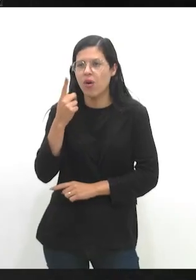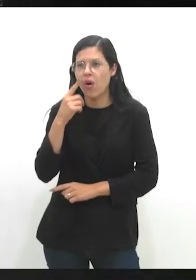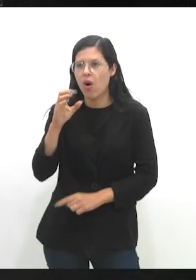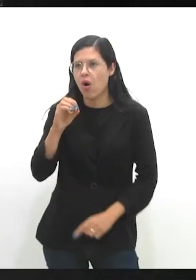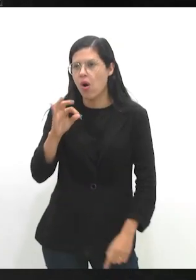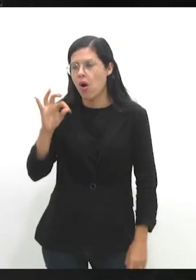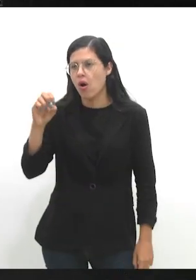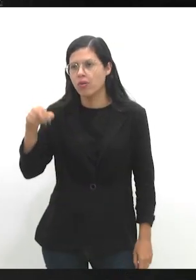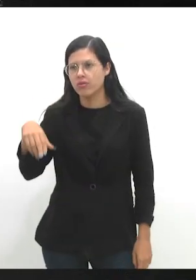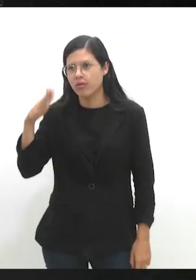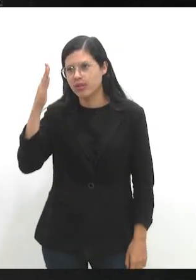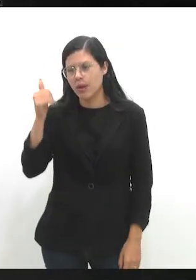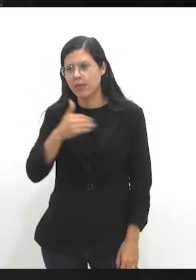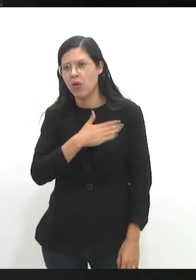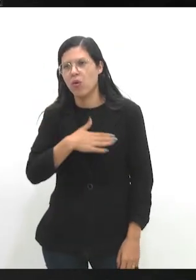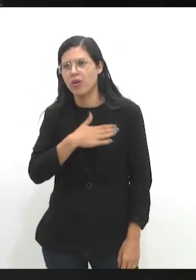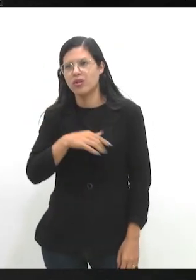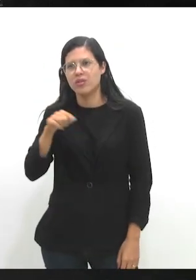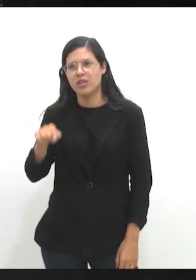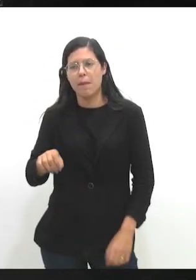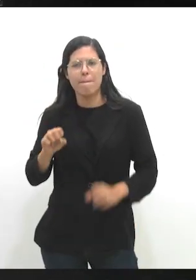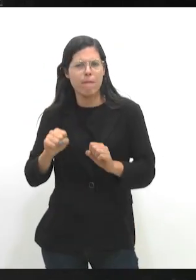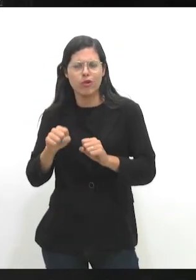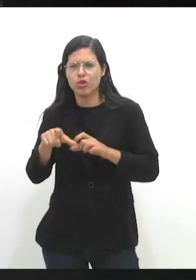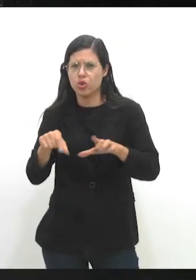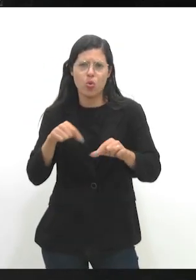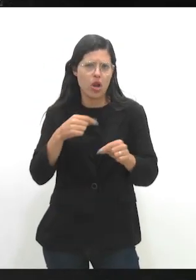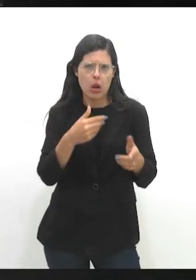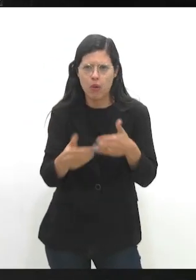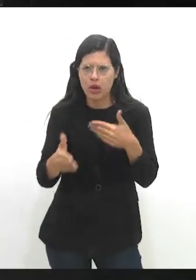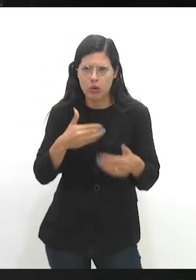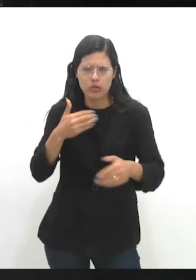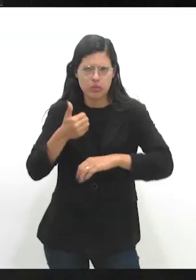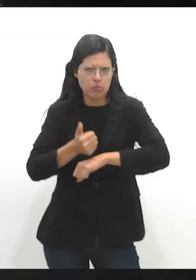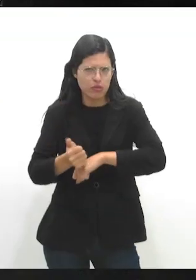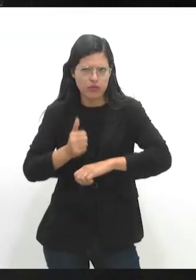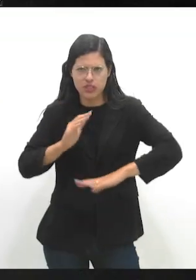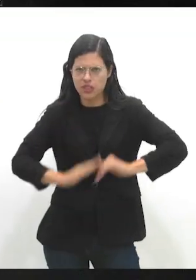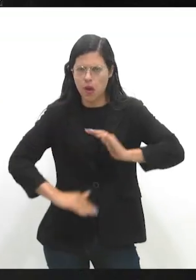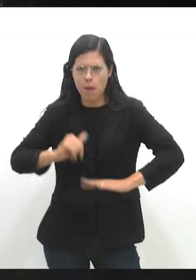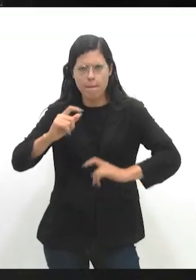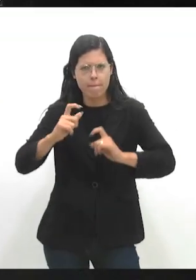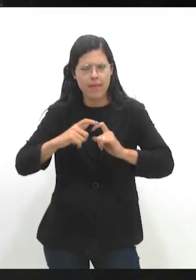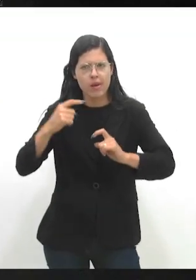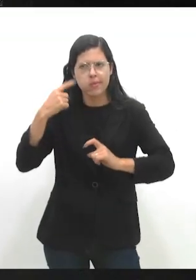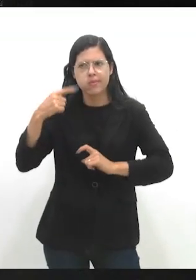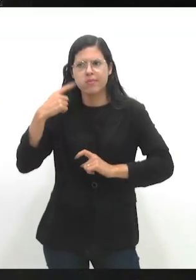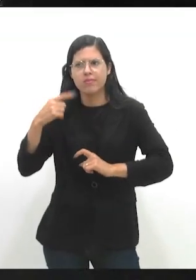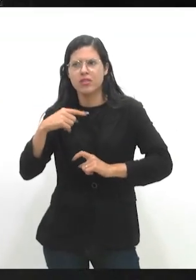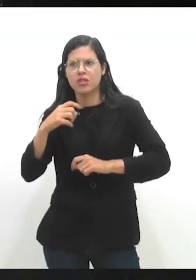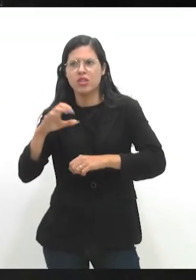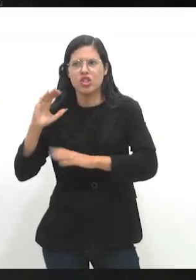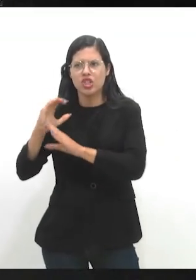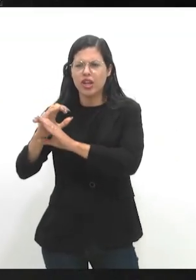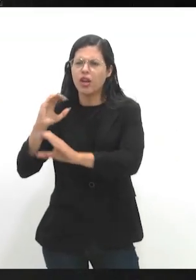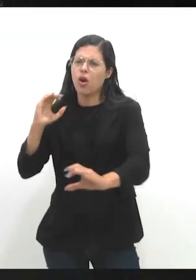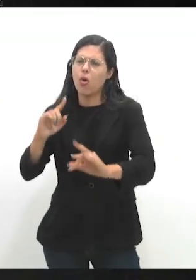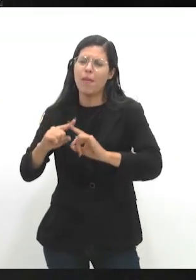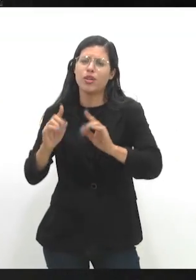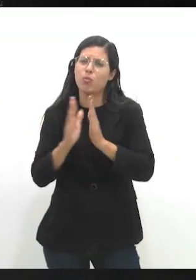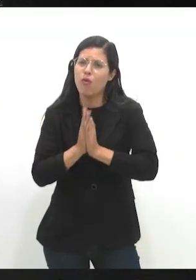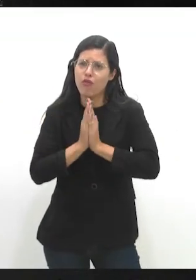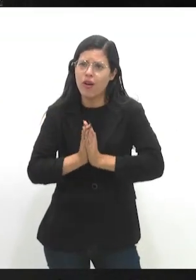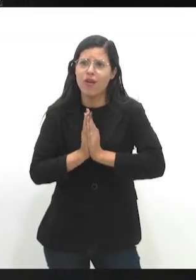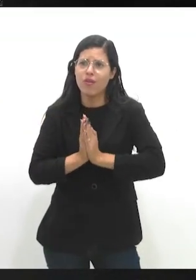sabe quanto eu gosto de você, você pode ser qualquer coisa quando você crescer, pode ser médico, advogado, engenheiro, mas, por favor, meu